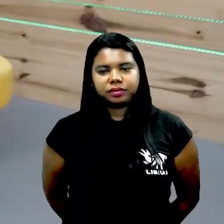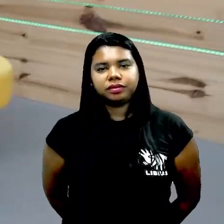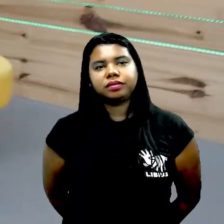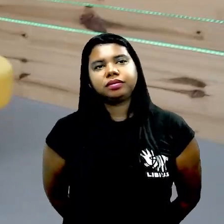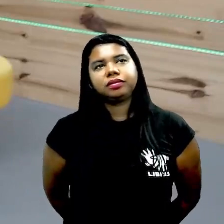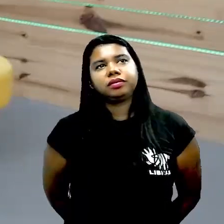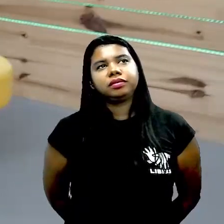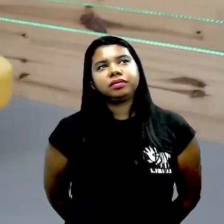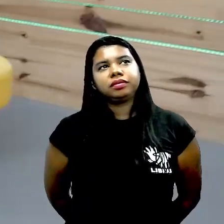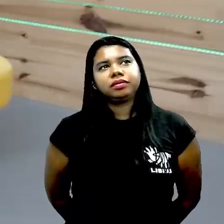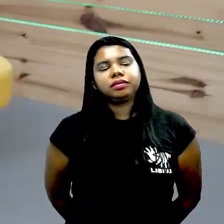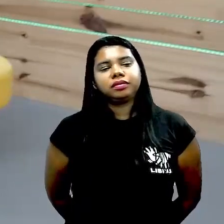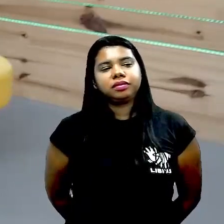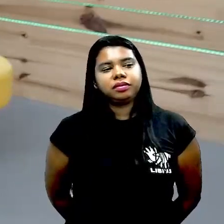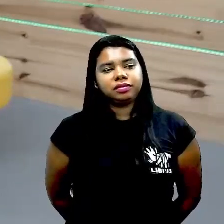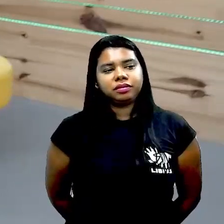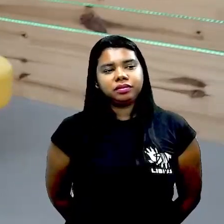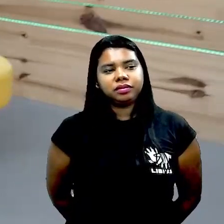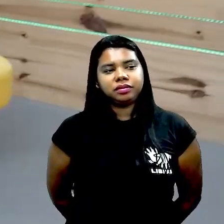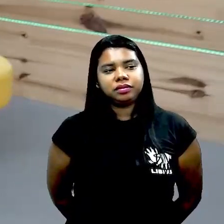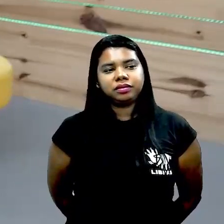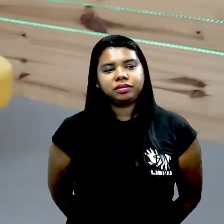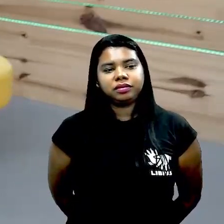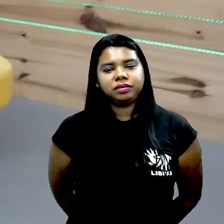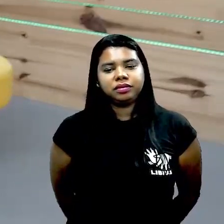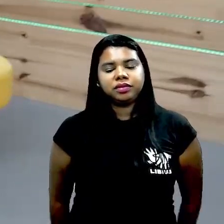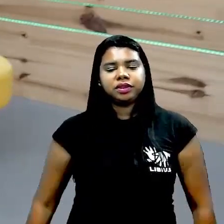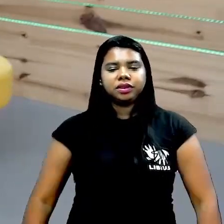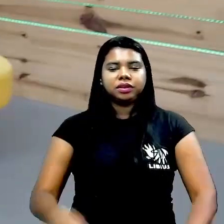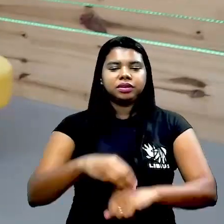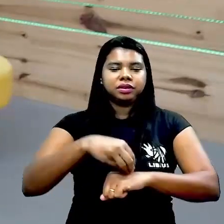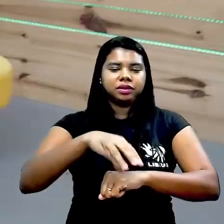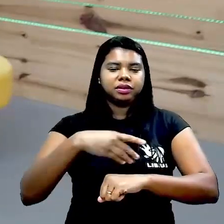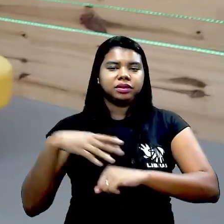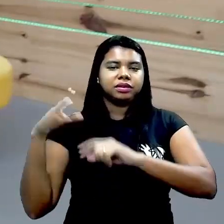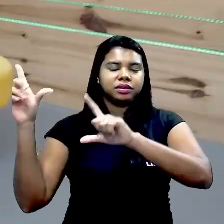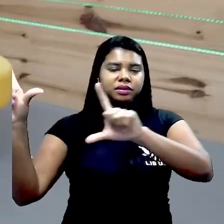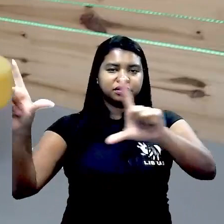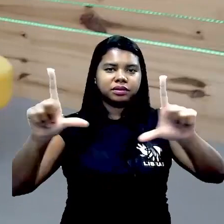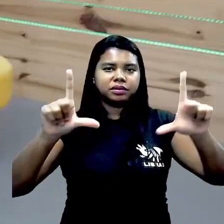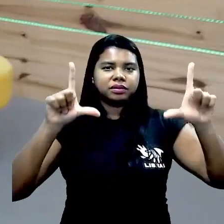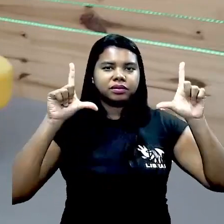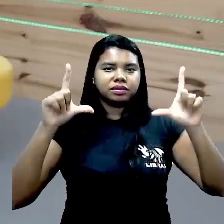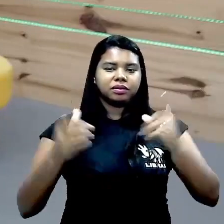o Visual Studio. Então, vou compartilhar a minha tela com vocês.